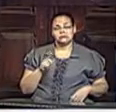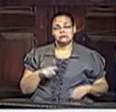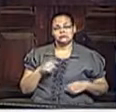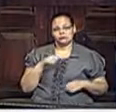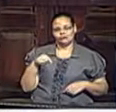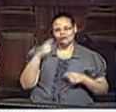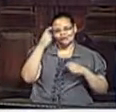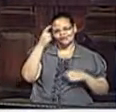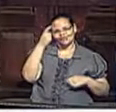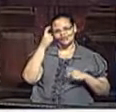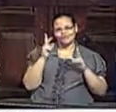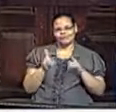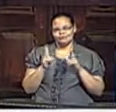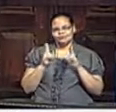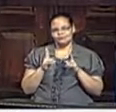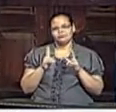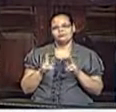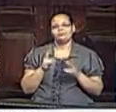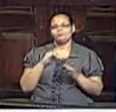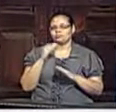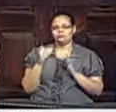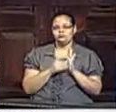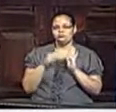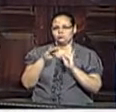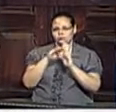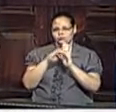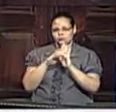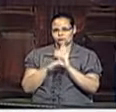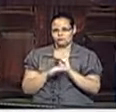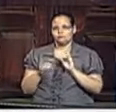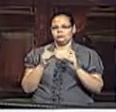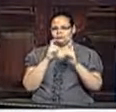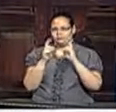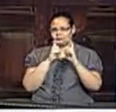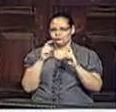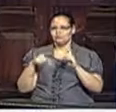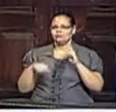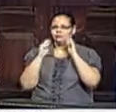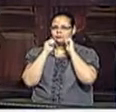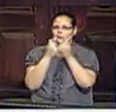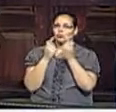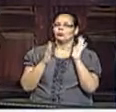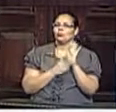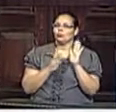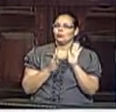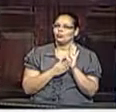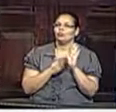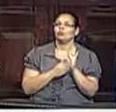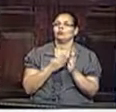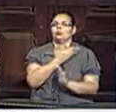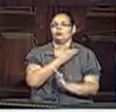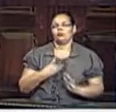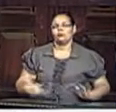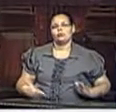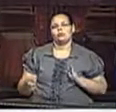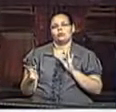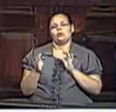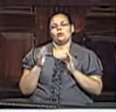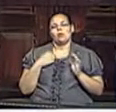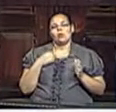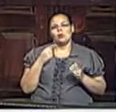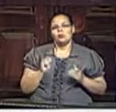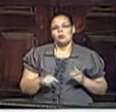que nós pensamos. Todas as medidas, ora em discussão nessa casa, propostas pelo governo dentro desse plano de